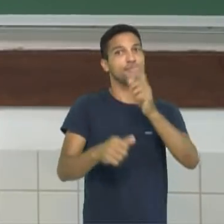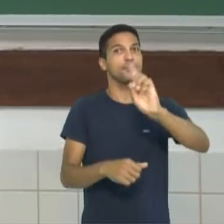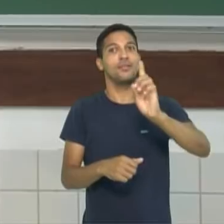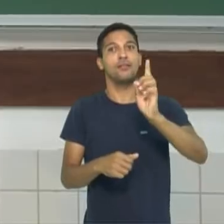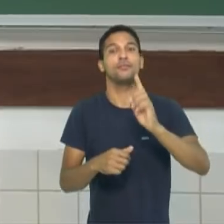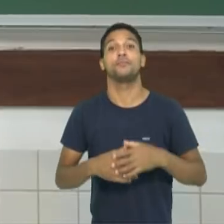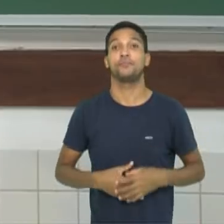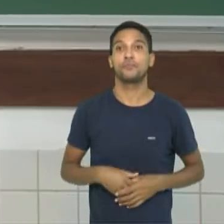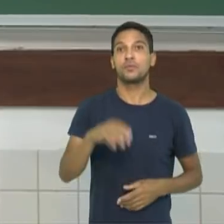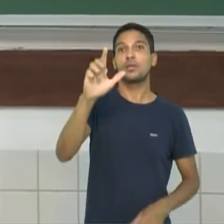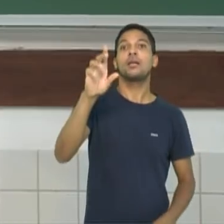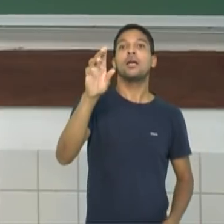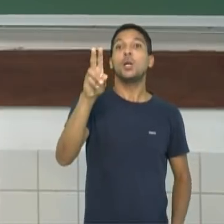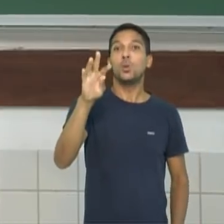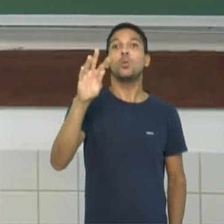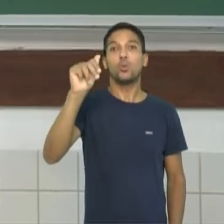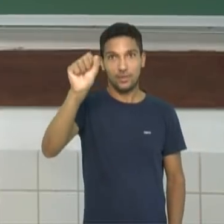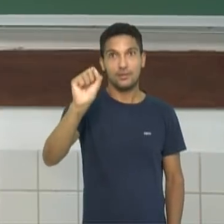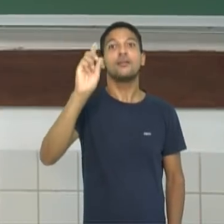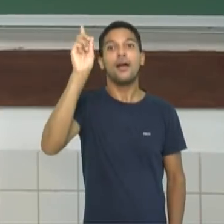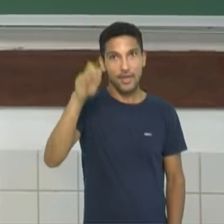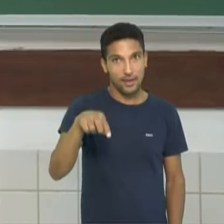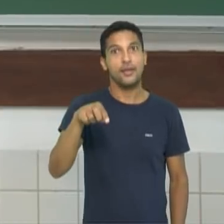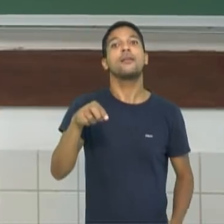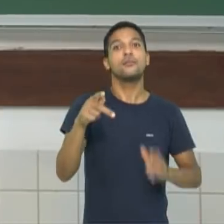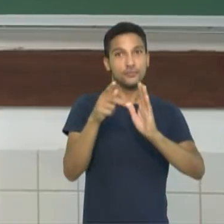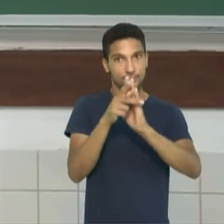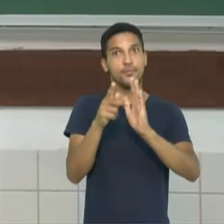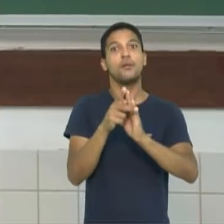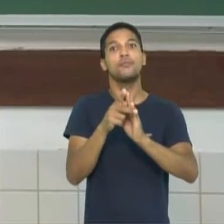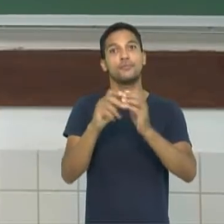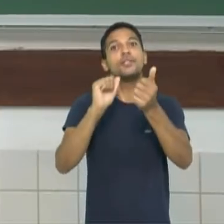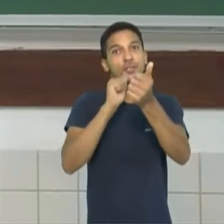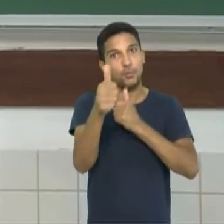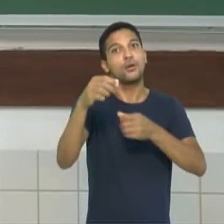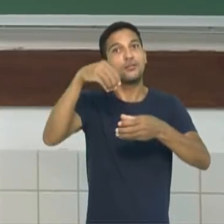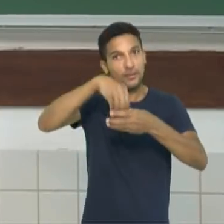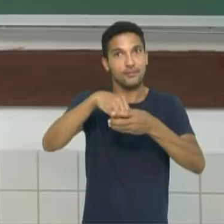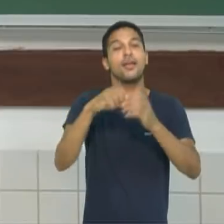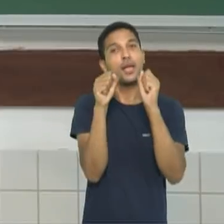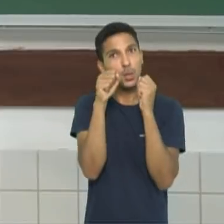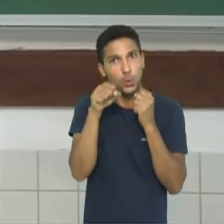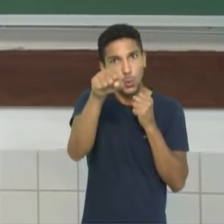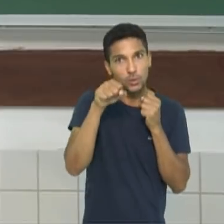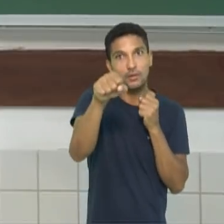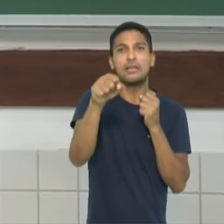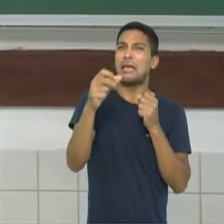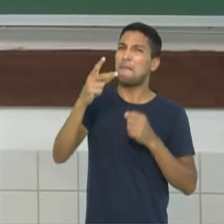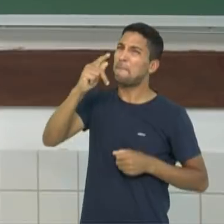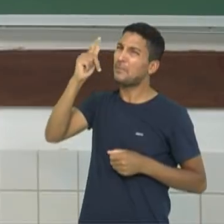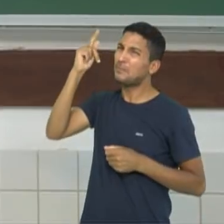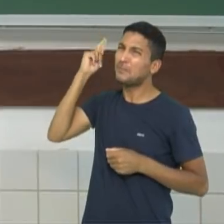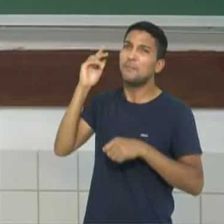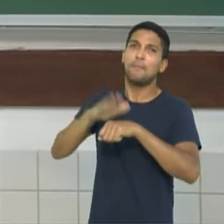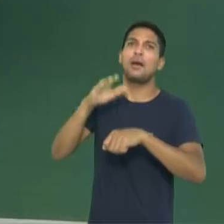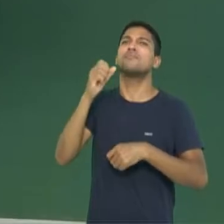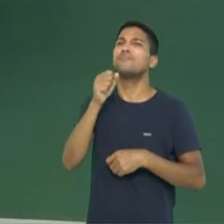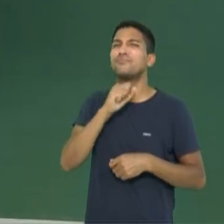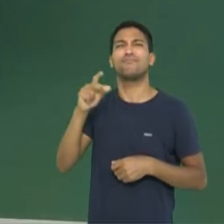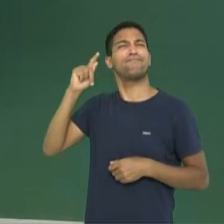do treinamento dos militares, tá? Não são consideradas esportes? Falso, né? Isso não é verdadeiro. A gente